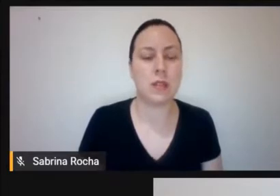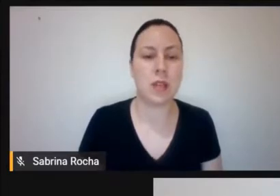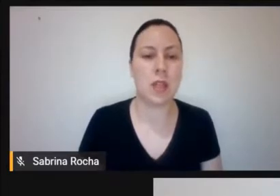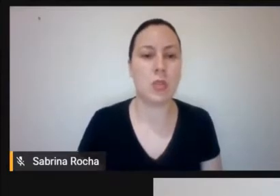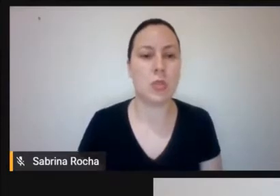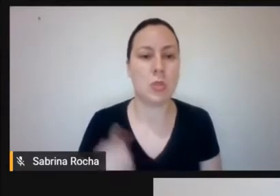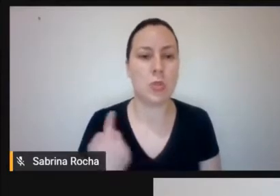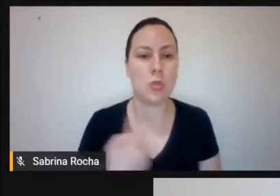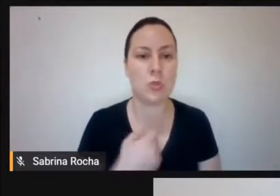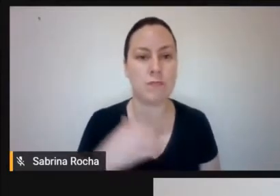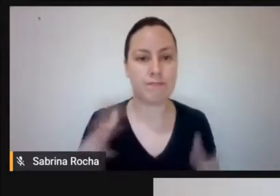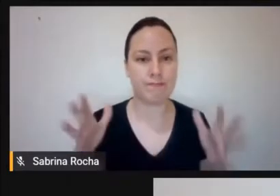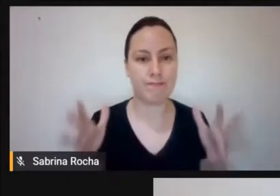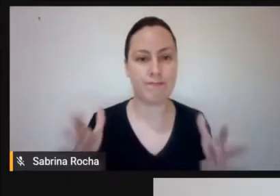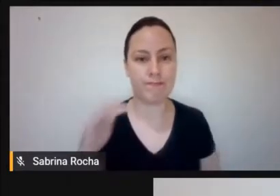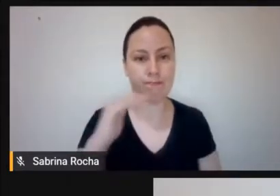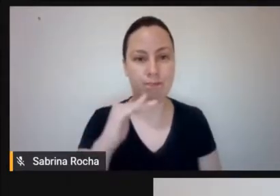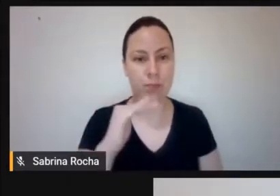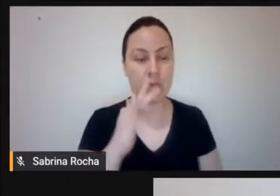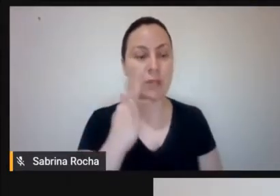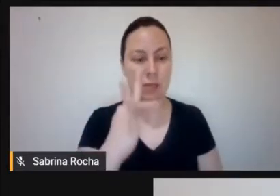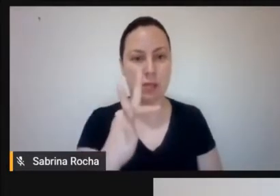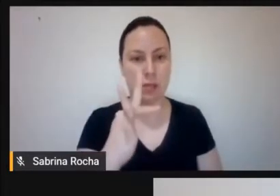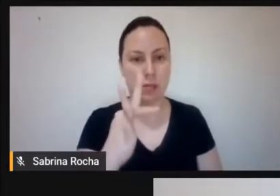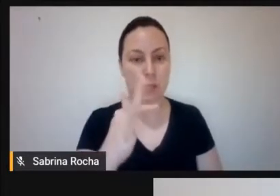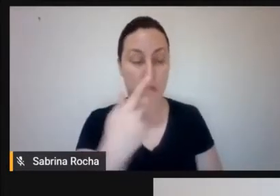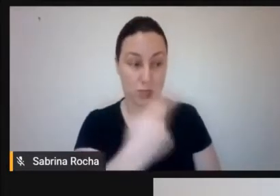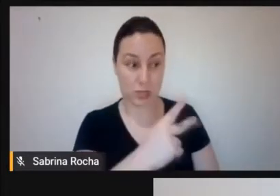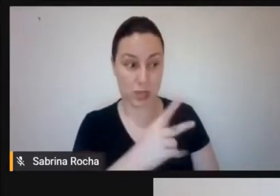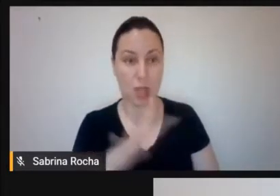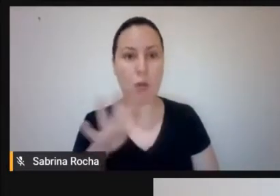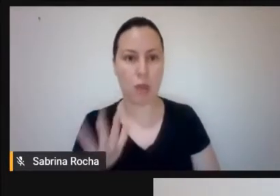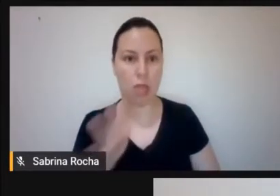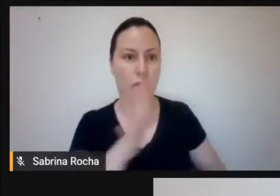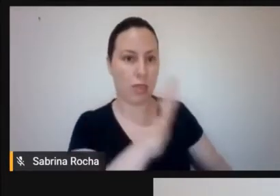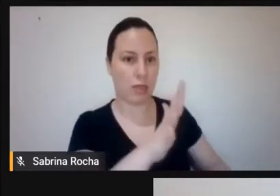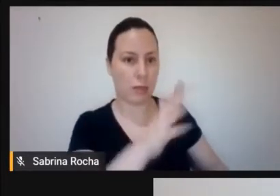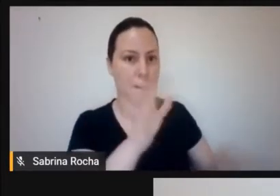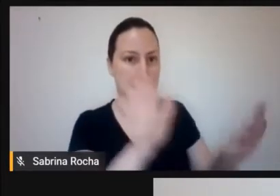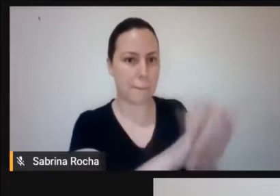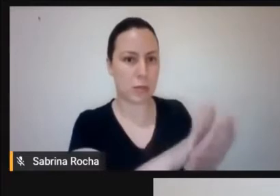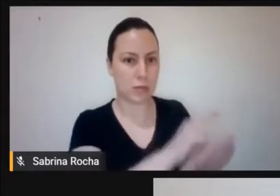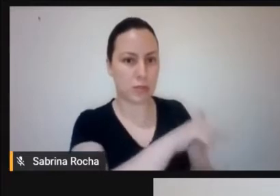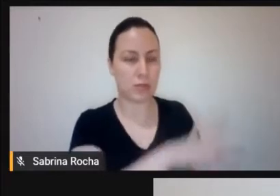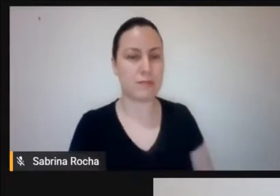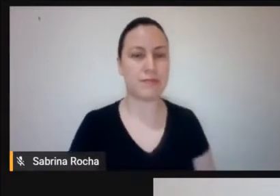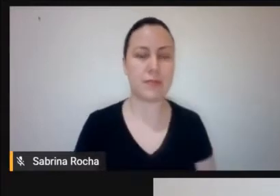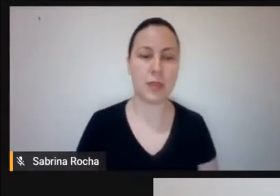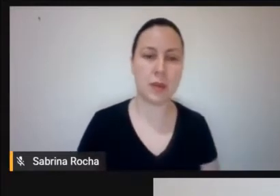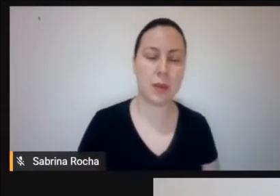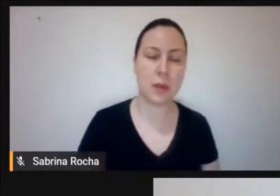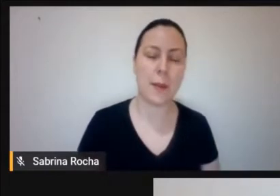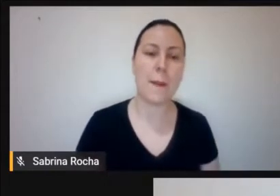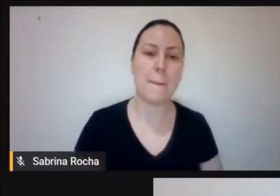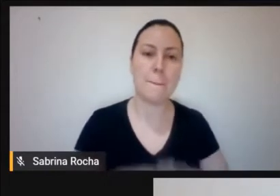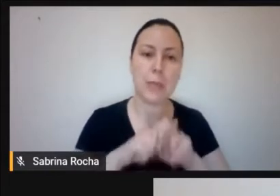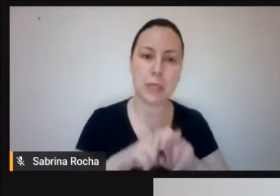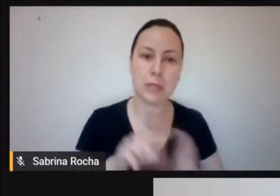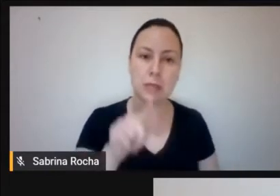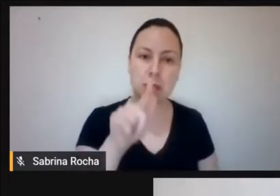futuro dessa geração que está andando por aí. É por isso que a geração da Greta está atuando de uma